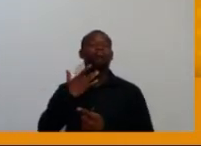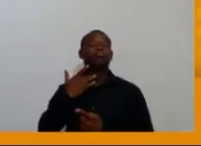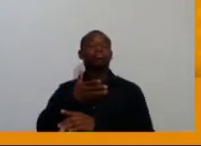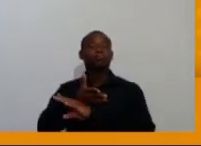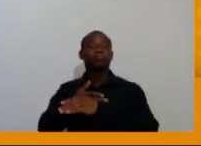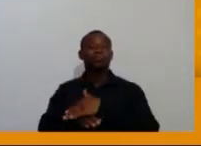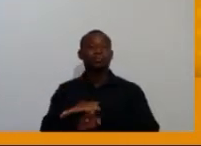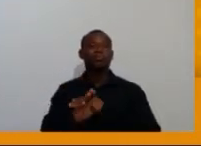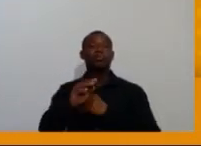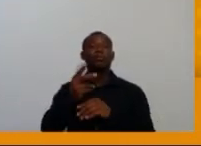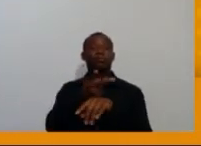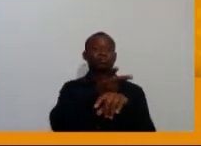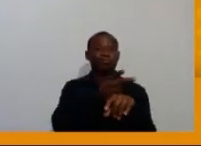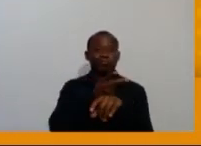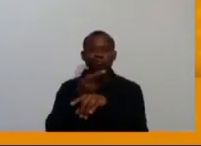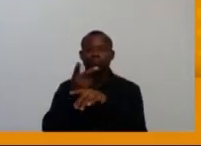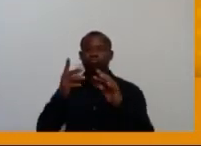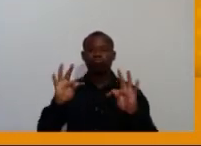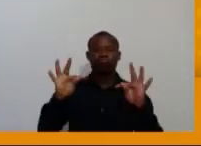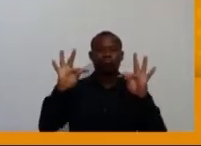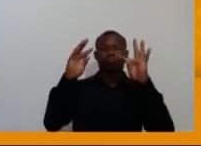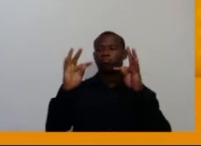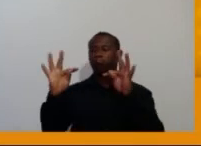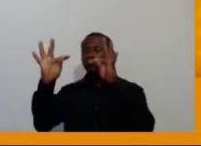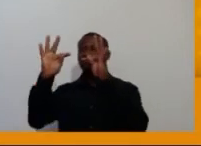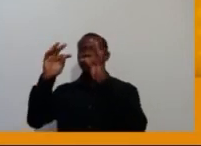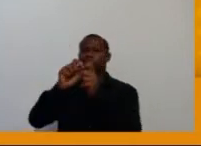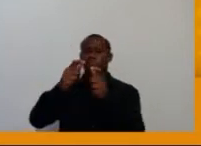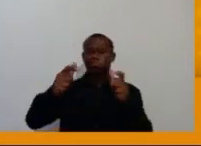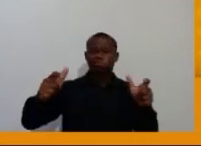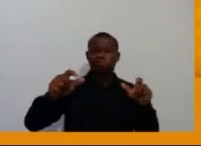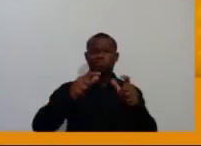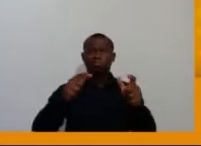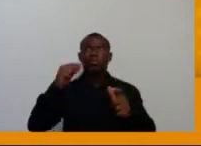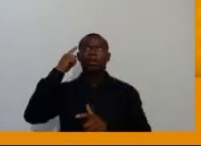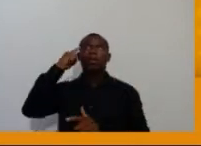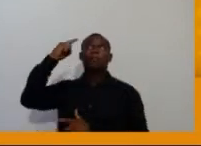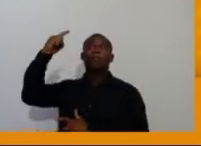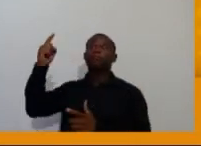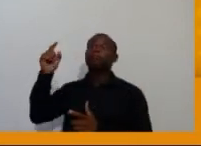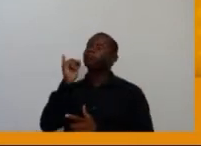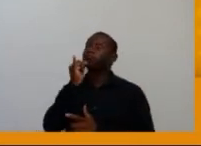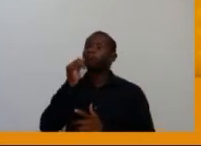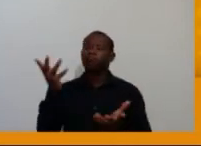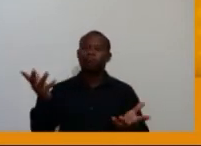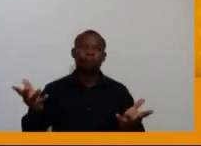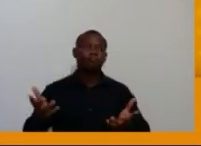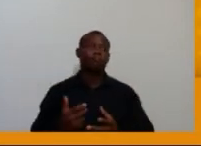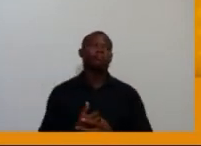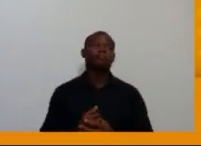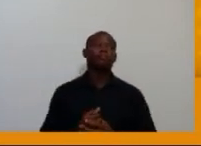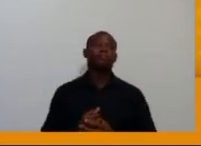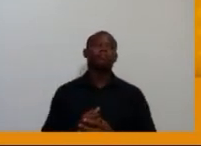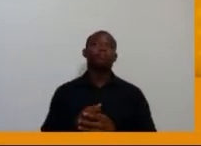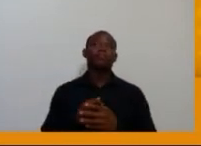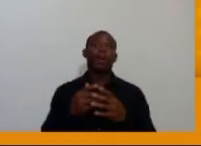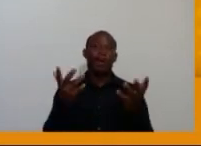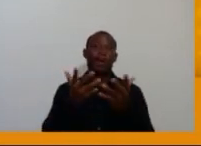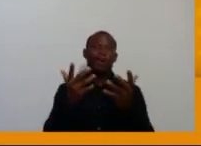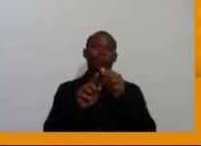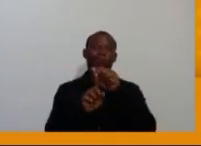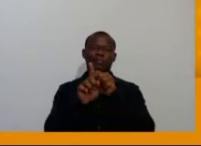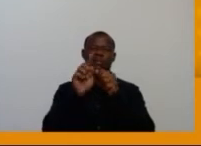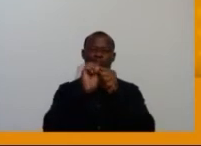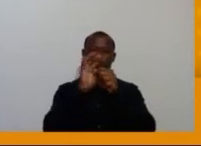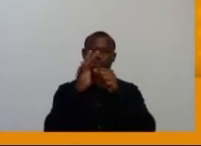mais amplamente. Sim. Aí a gente entra até na nossa, no meio da pandemia, que foi muito surpreendente, porque